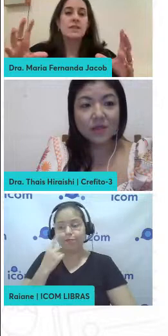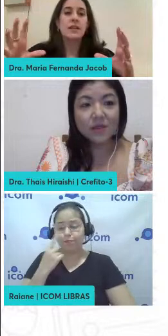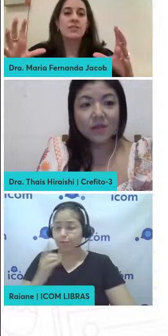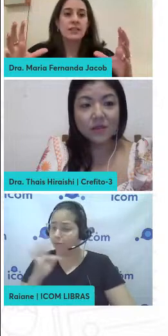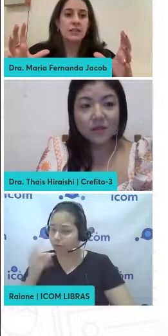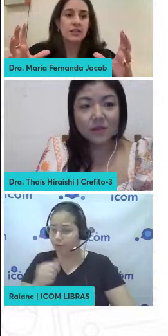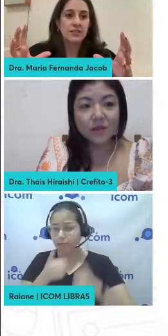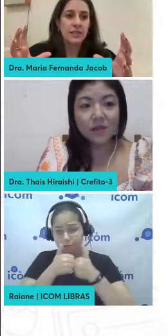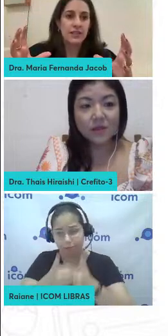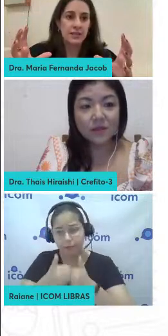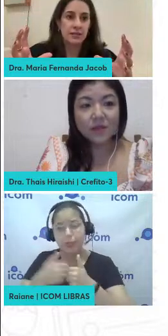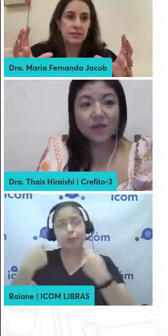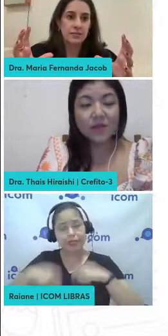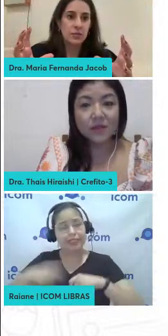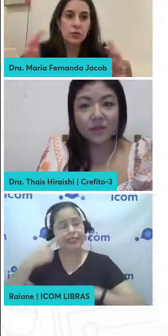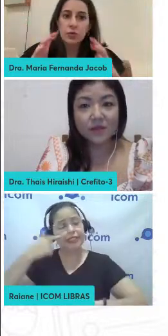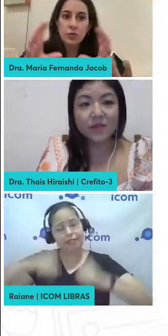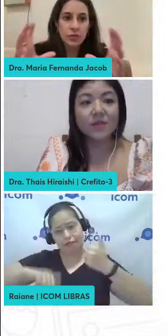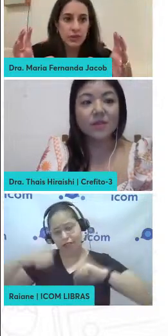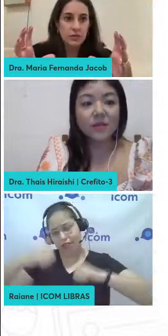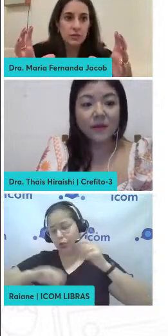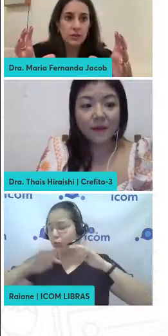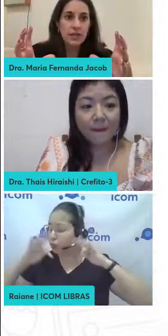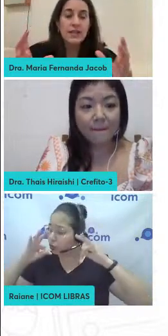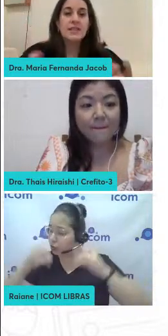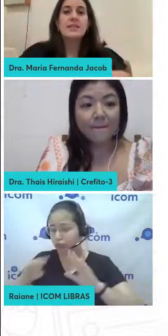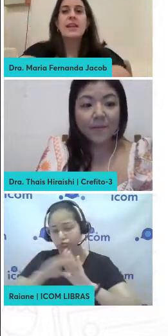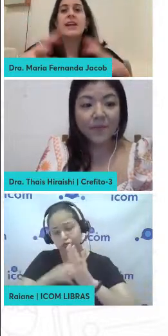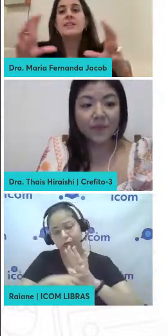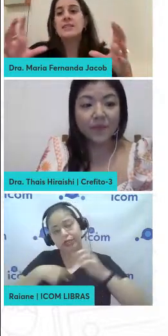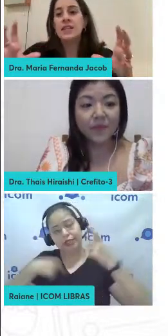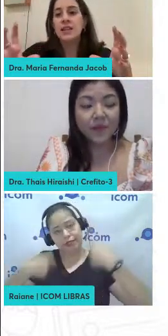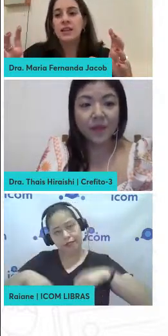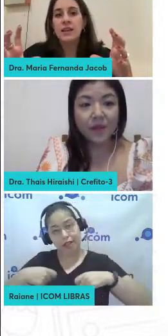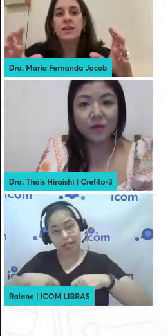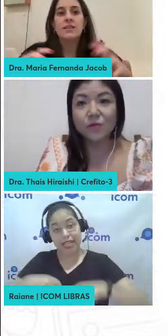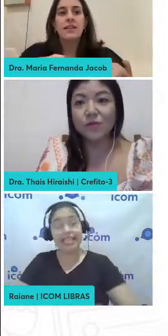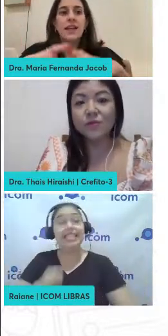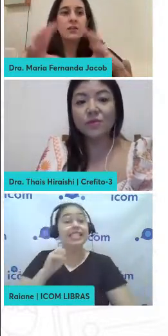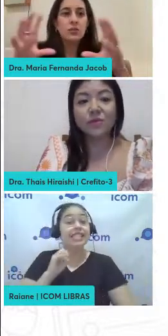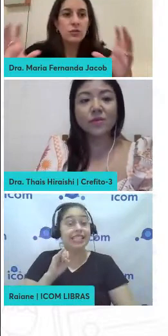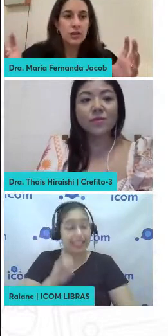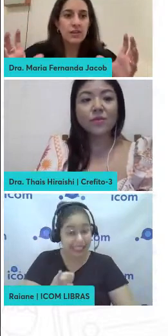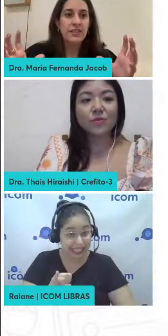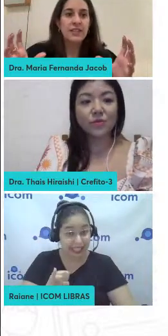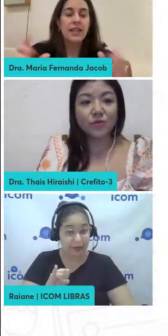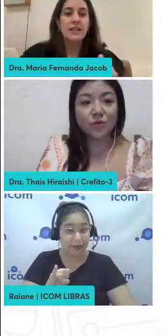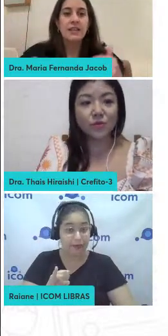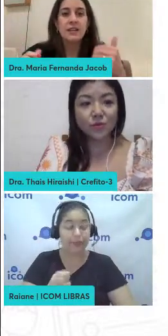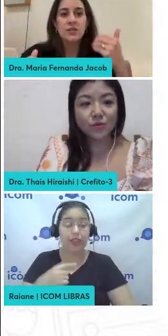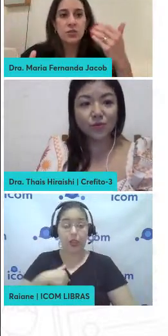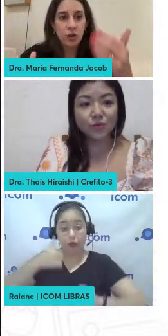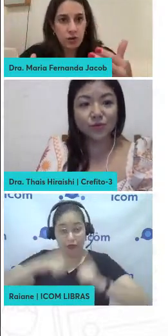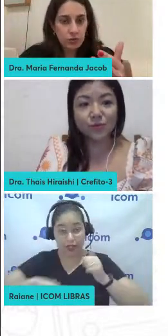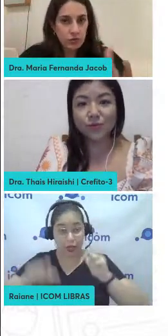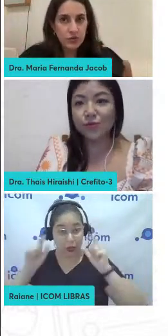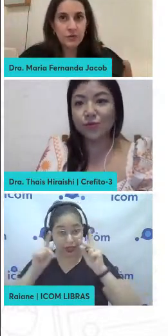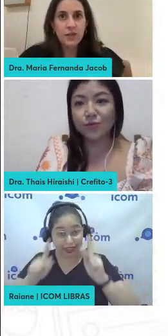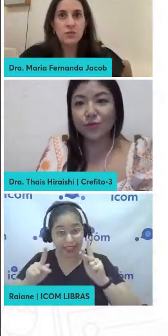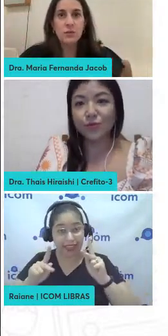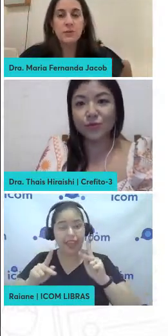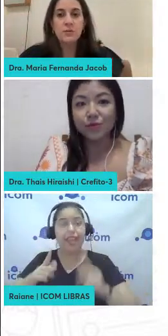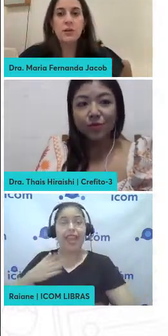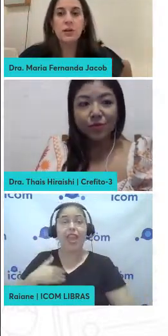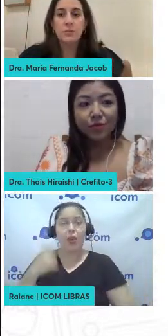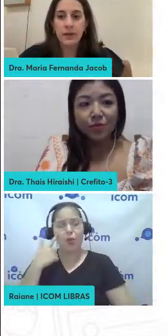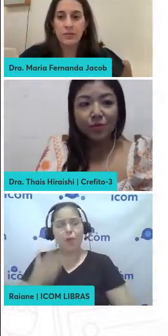isso tem que ser levantado na avaliação. Tudo isso. E se aí sim, dentro do que eu avaliei, estou de